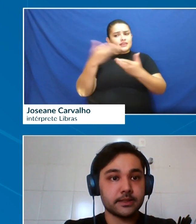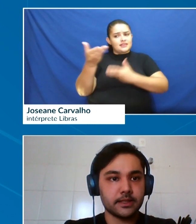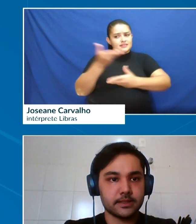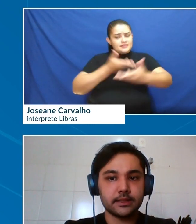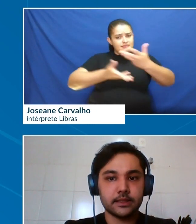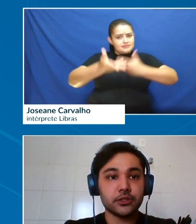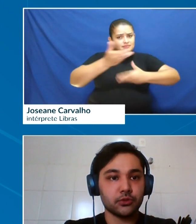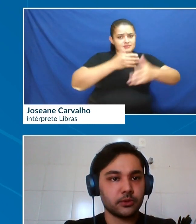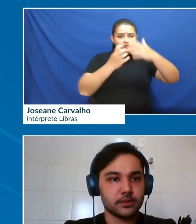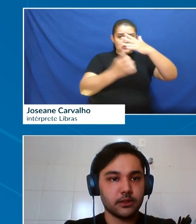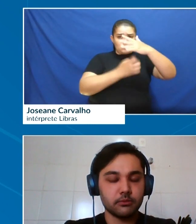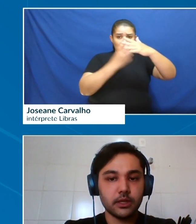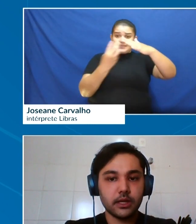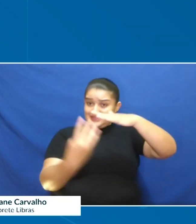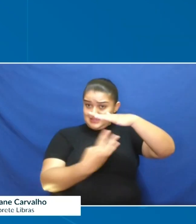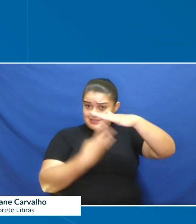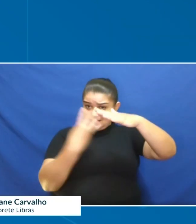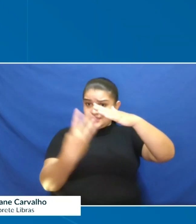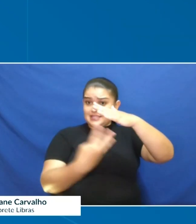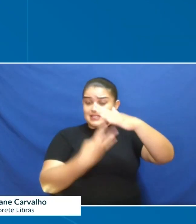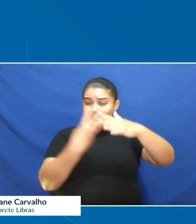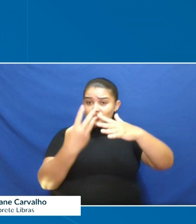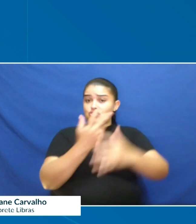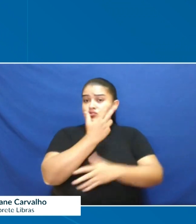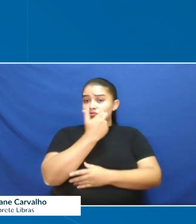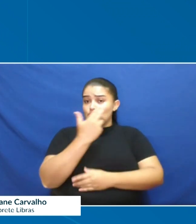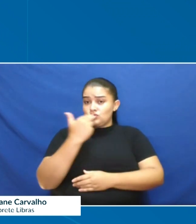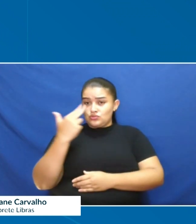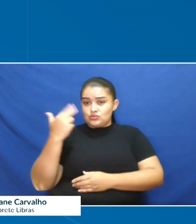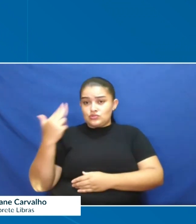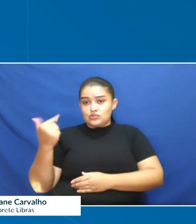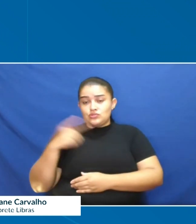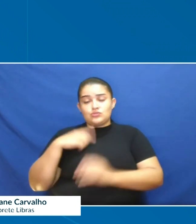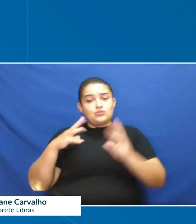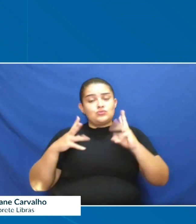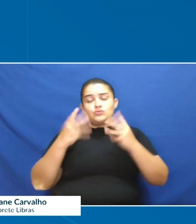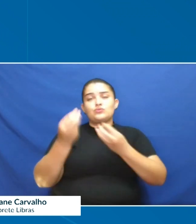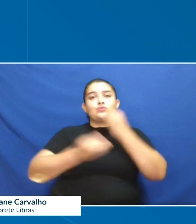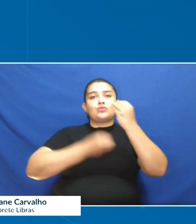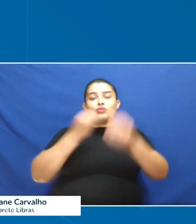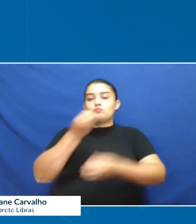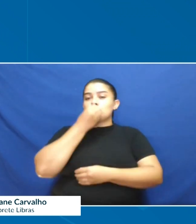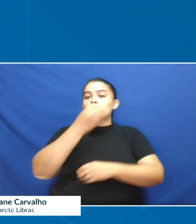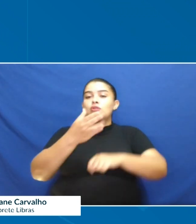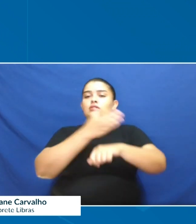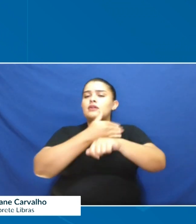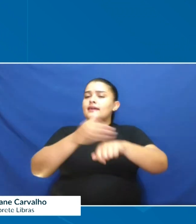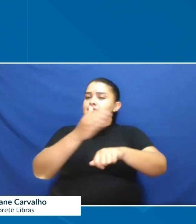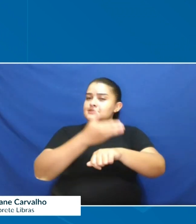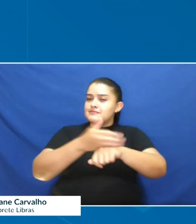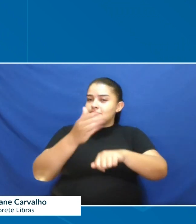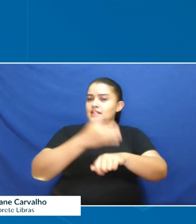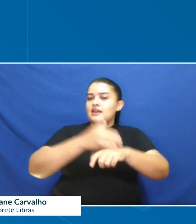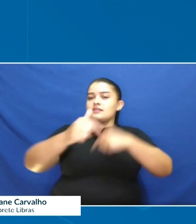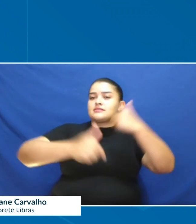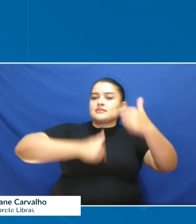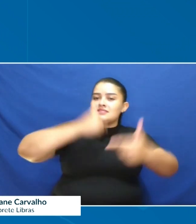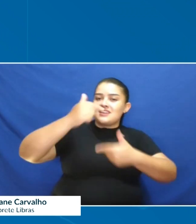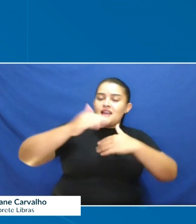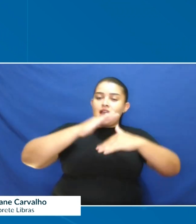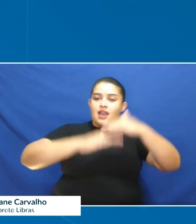empresa terceirizada, né, de nutrição. Eles fazem Uhum. todas as questões de boas práticas. Então, as boas práticas, aumentar a qualidade,